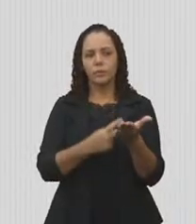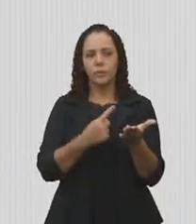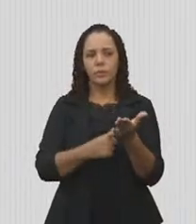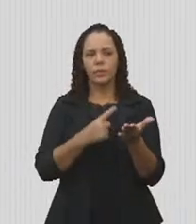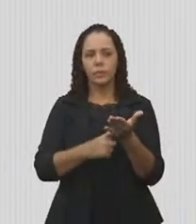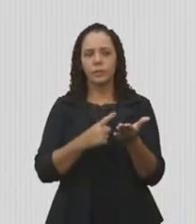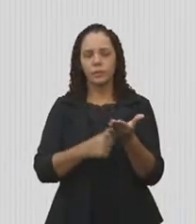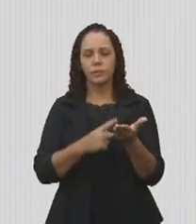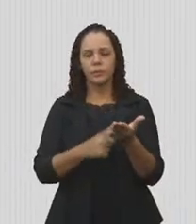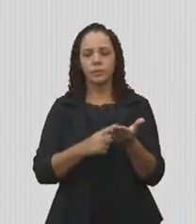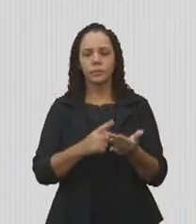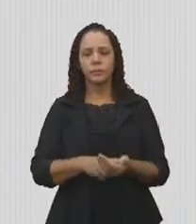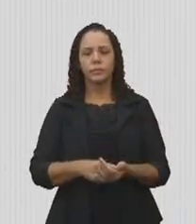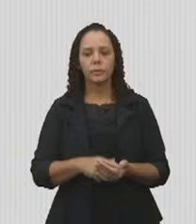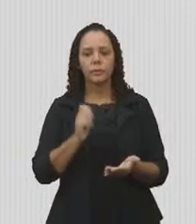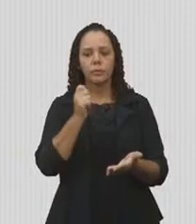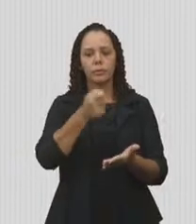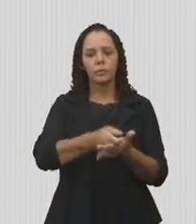pessoal e encargos de